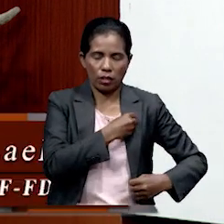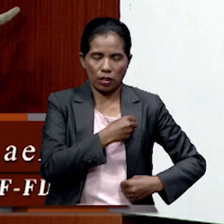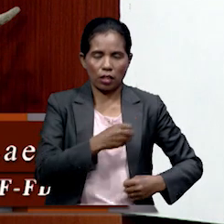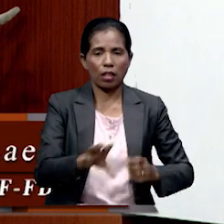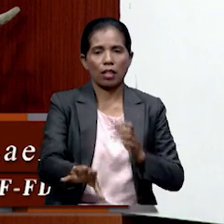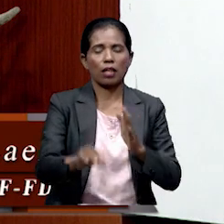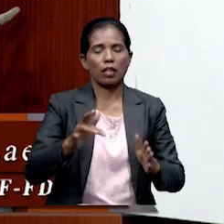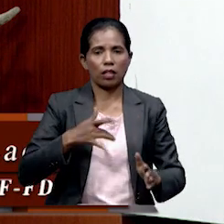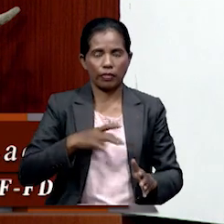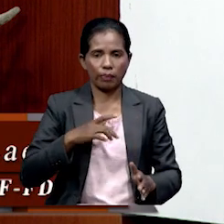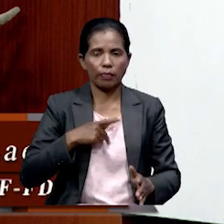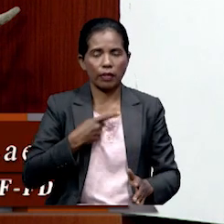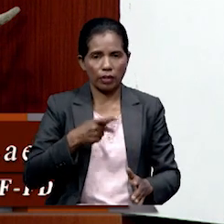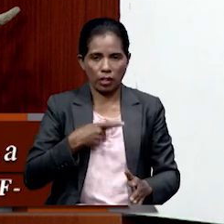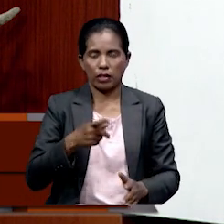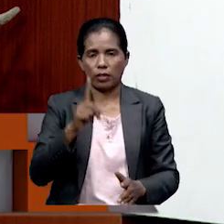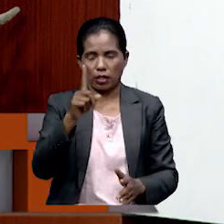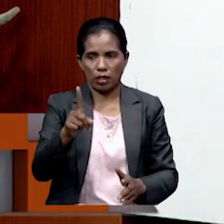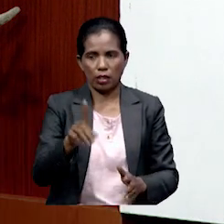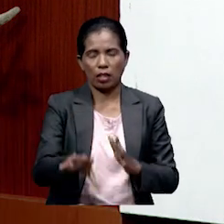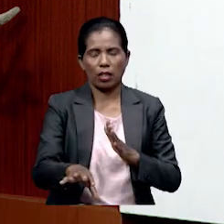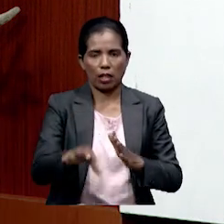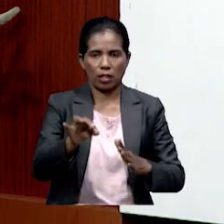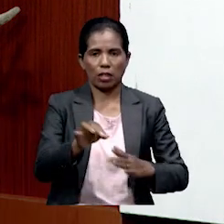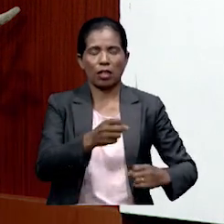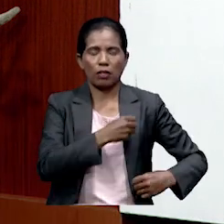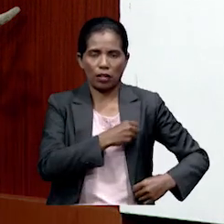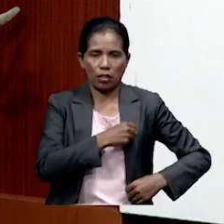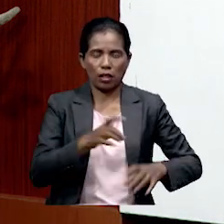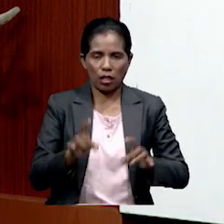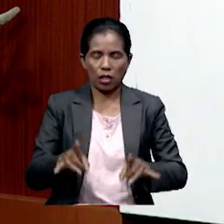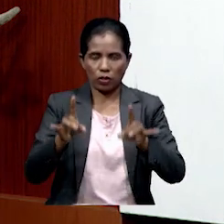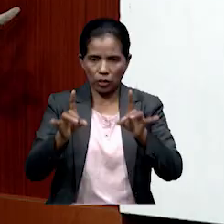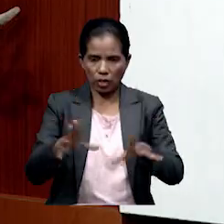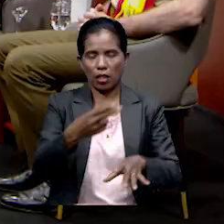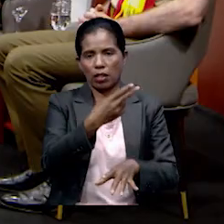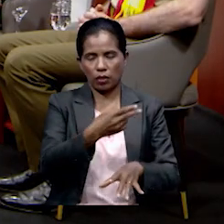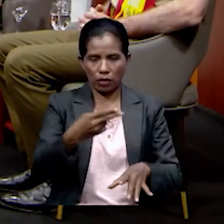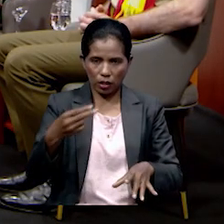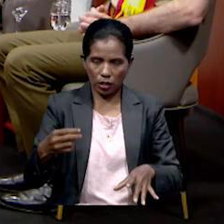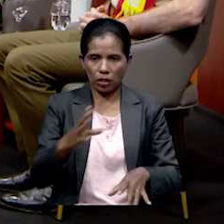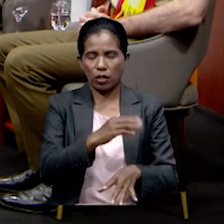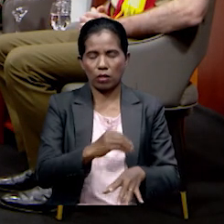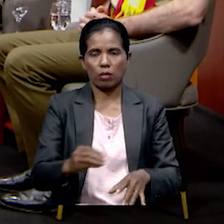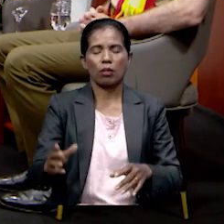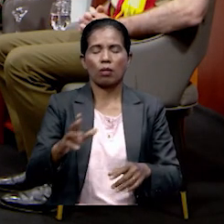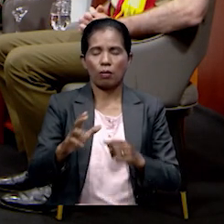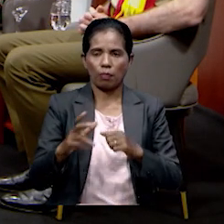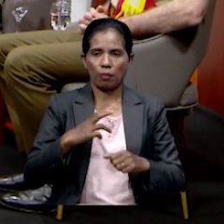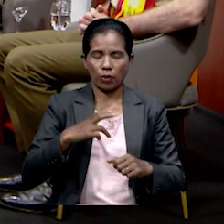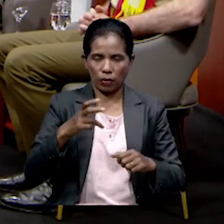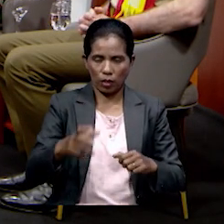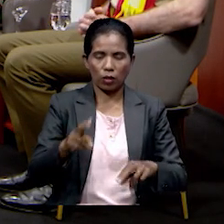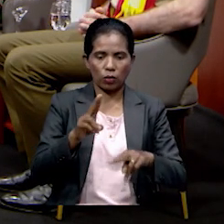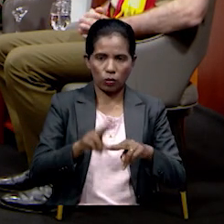Para bele é general sira hansa Austrália nia, anessa Indonésia nia, anessa Portugal nia. Sira mai turu hamutu koita